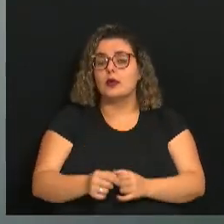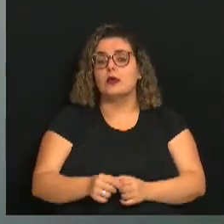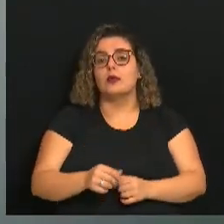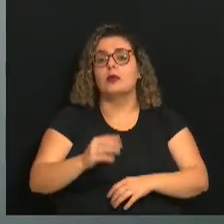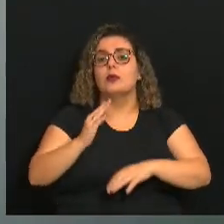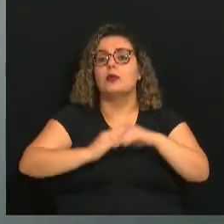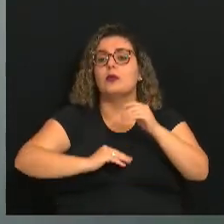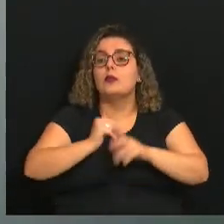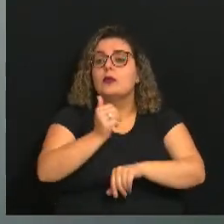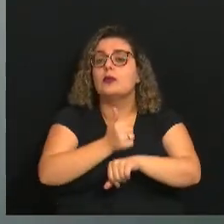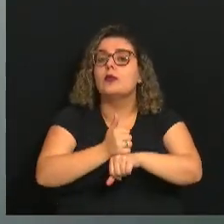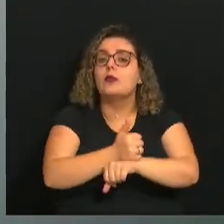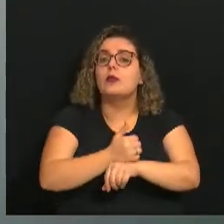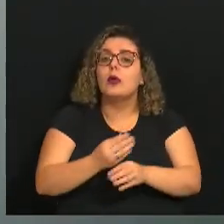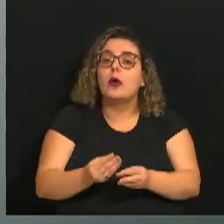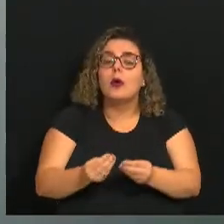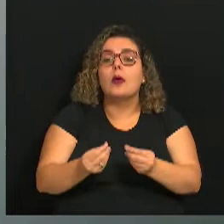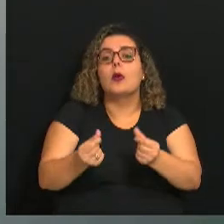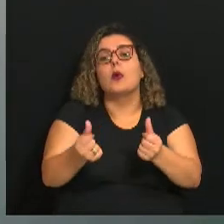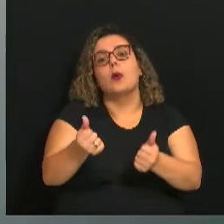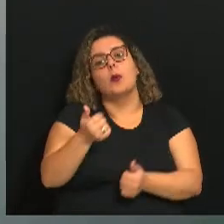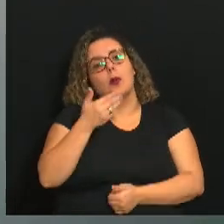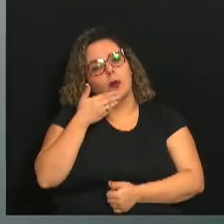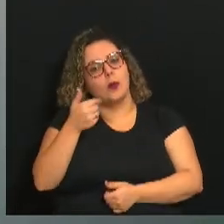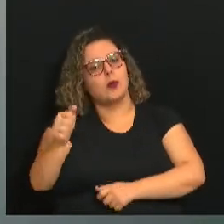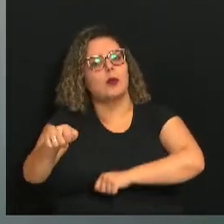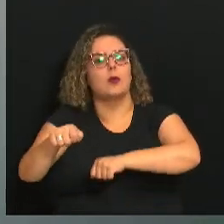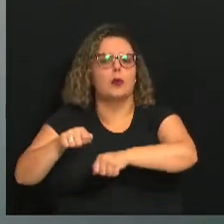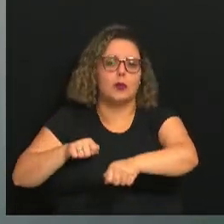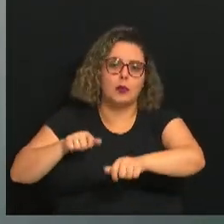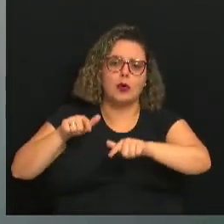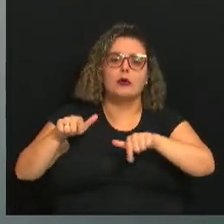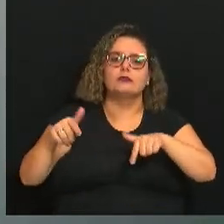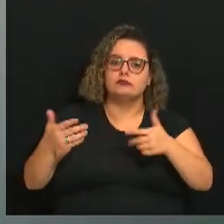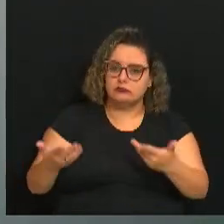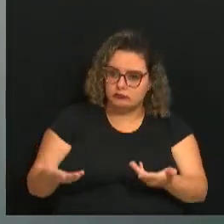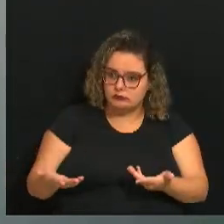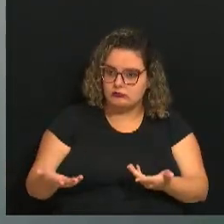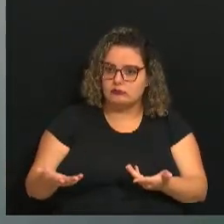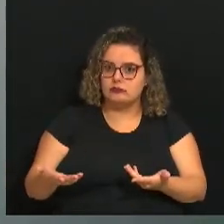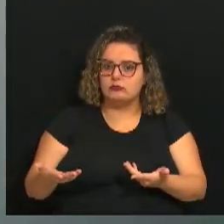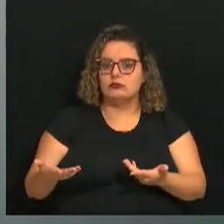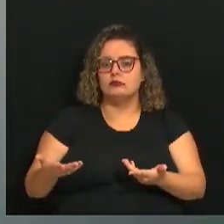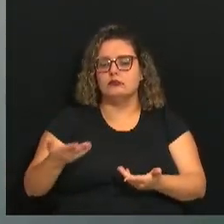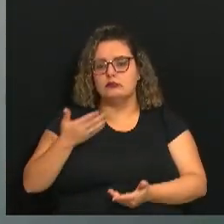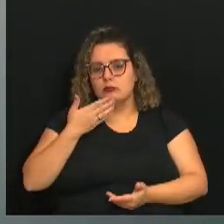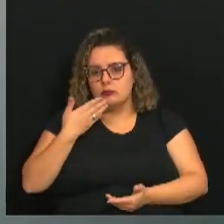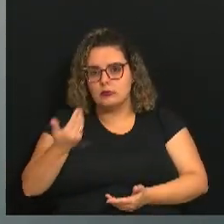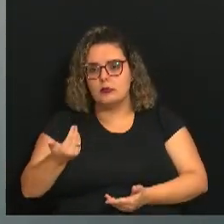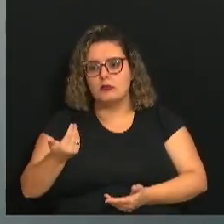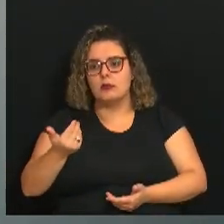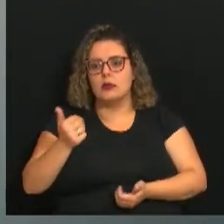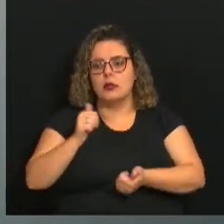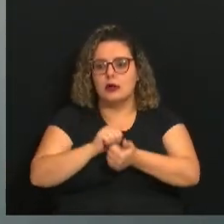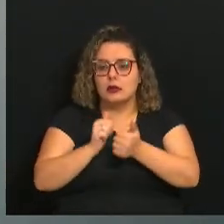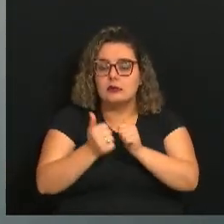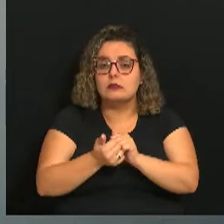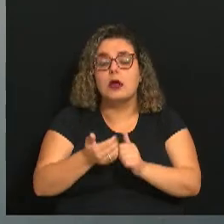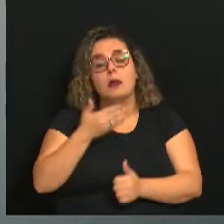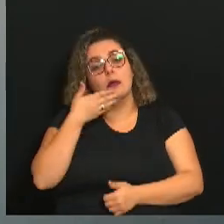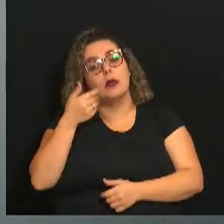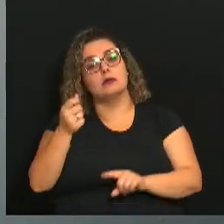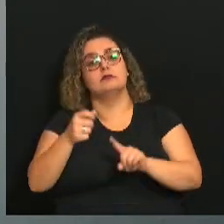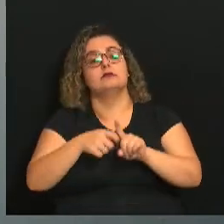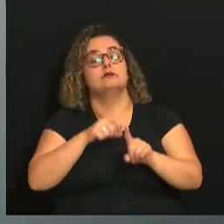profissional melhor qualificado, que a empresa possa fornecer um profissional melhor qualificado, melhor formado, melhor remunerado, mas